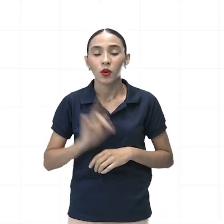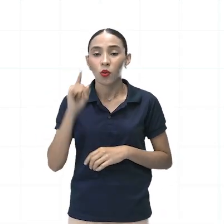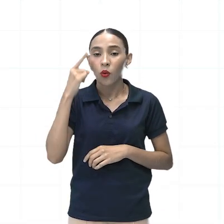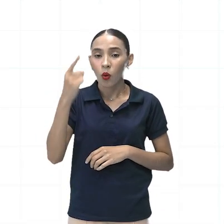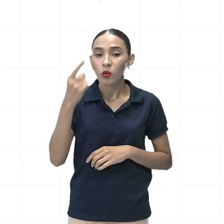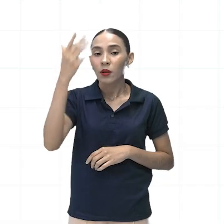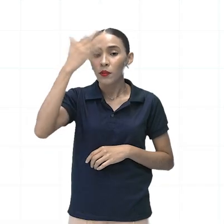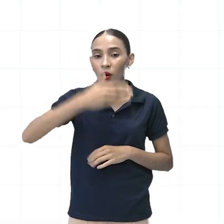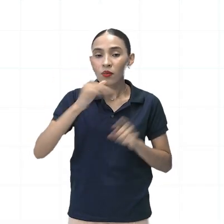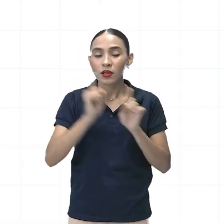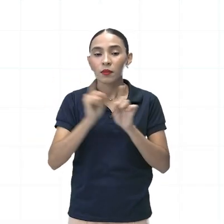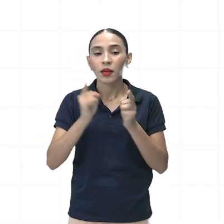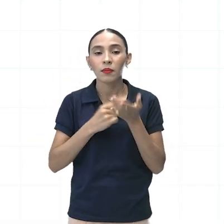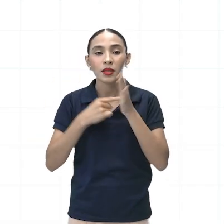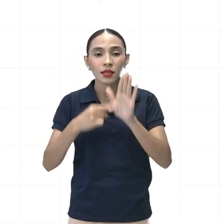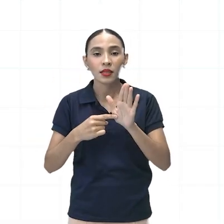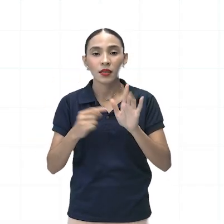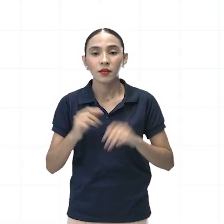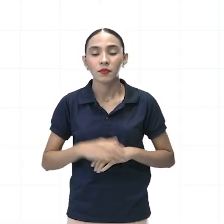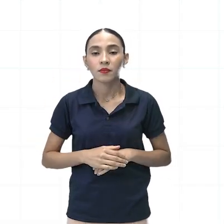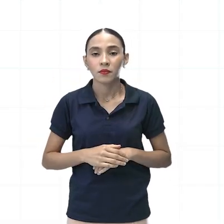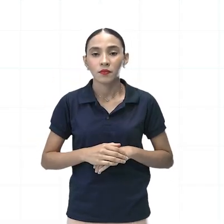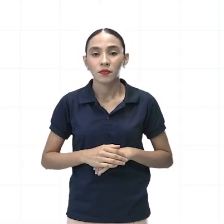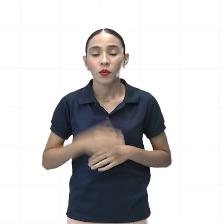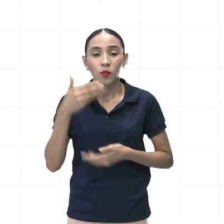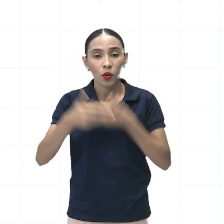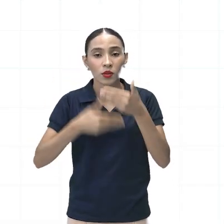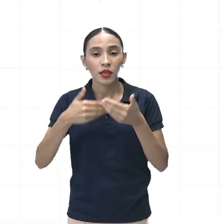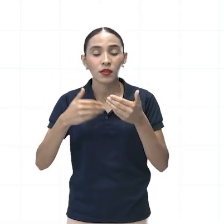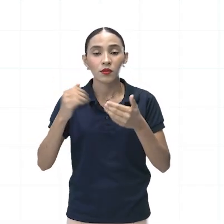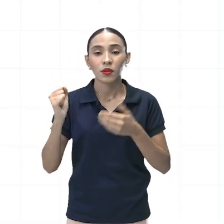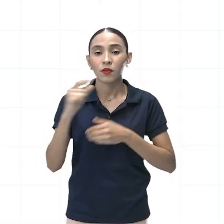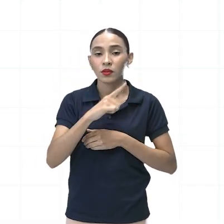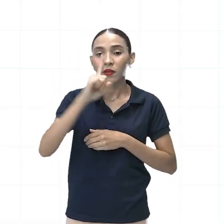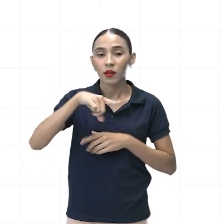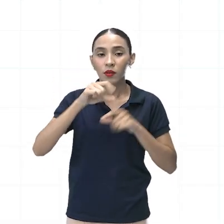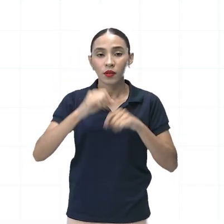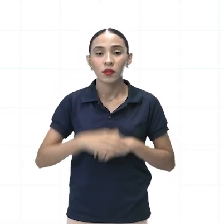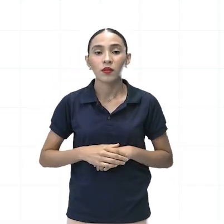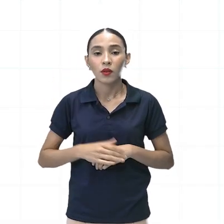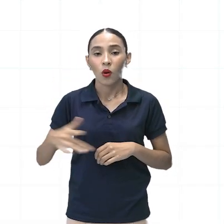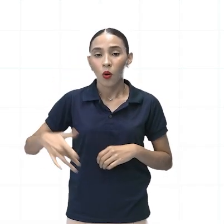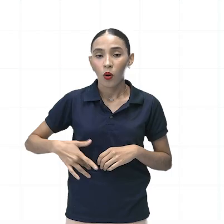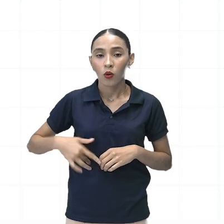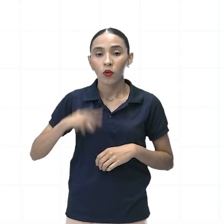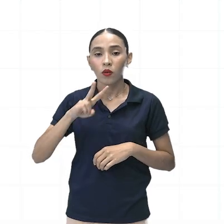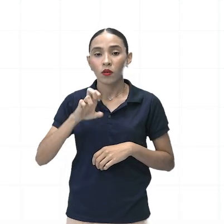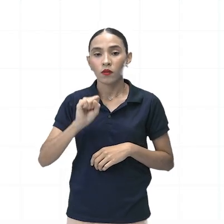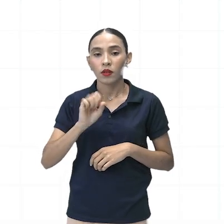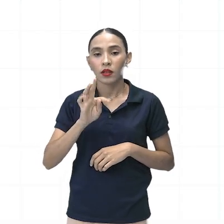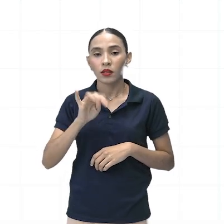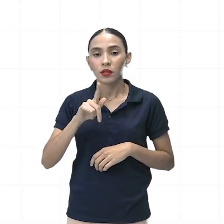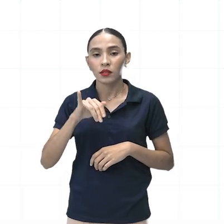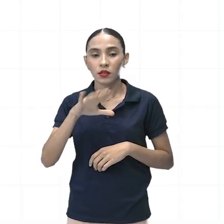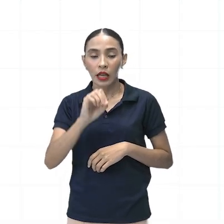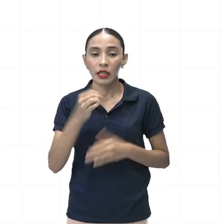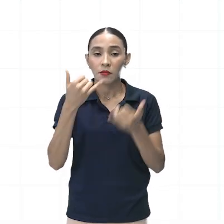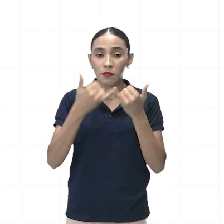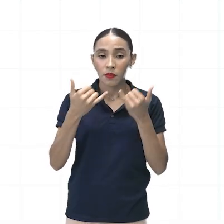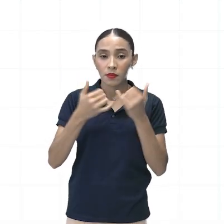outras evidências que nós vamos encontrar do processo evolutivo são os órgãos vestigiais, as